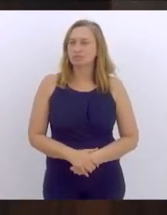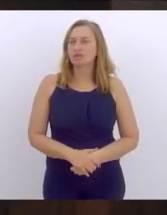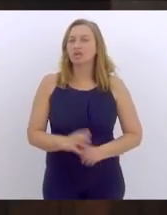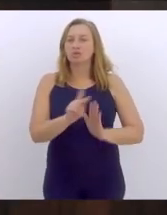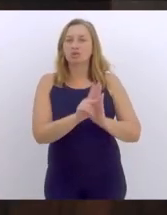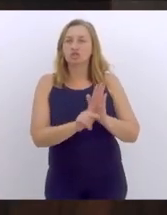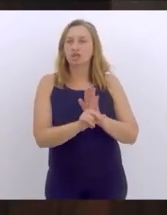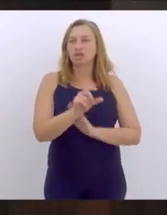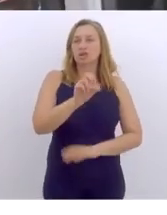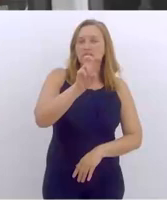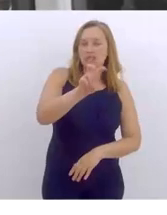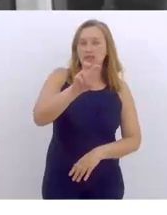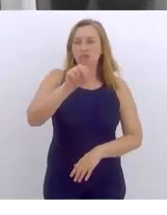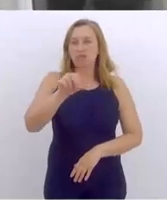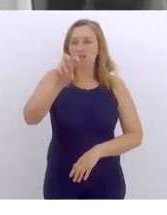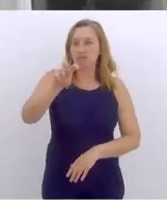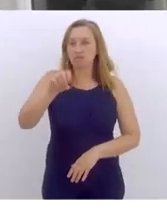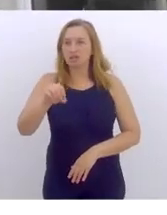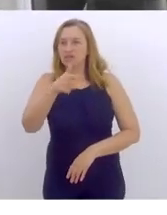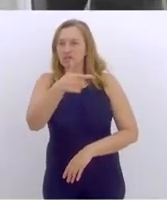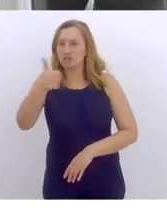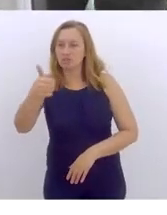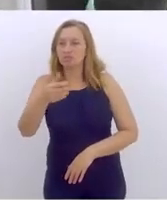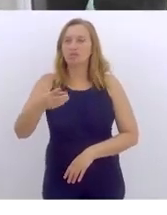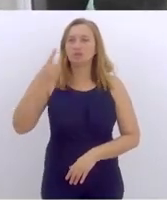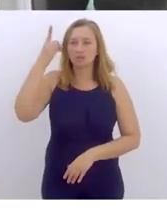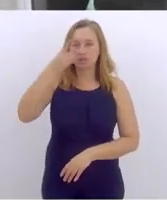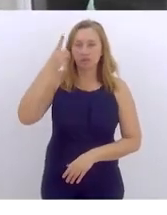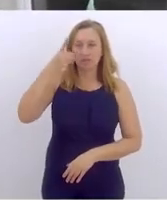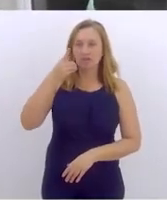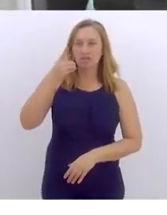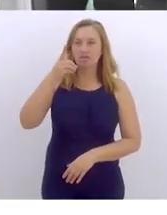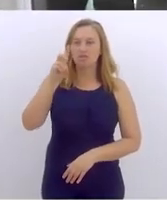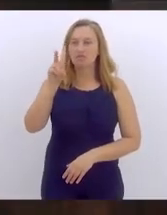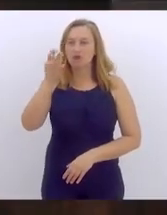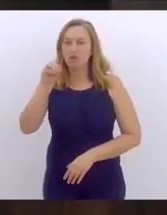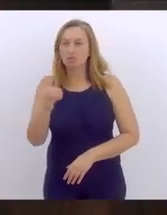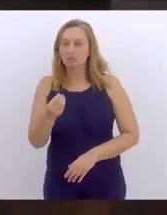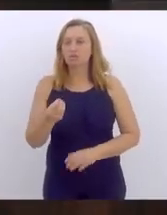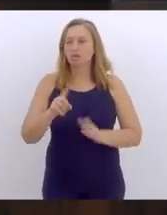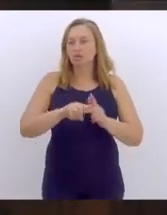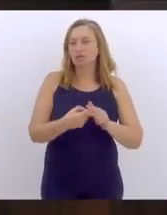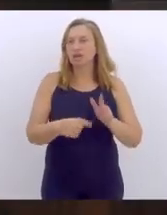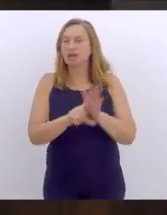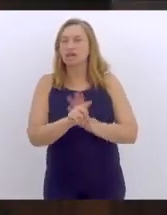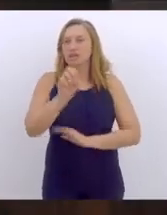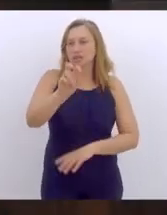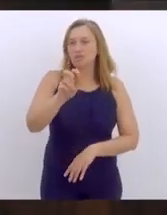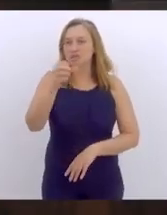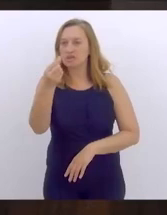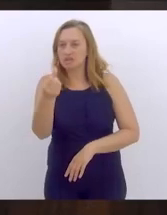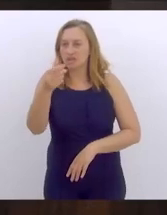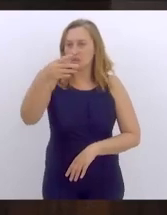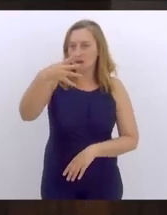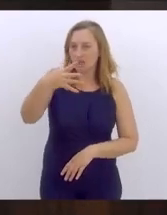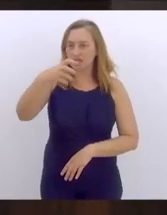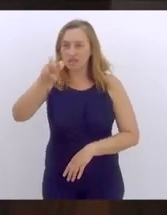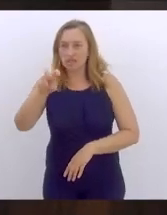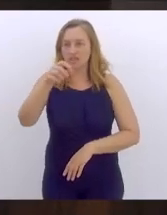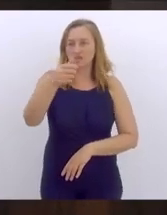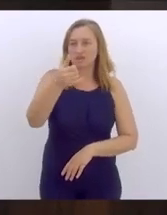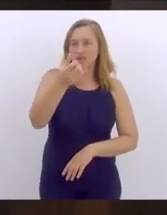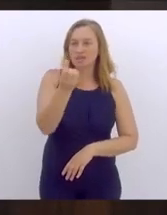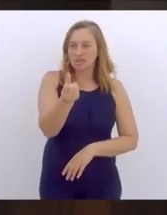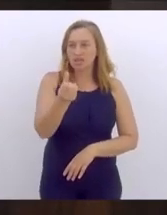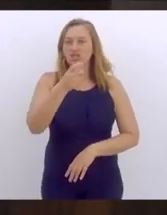Projeto de lei 5050 de 21, de autoria do deputado Valdo Ceasa, que altera a lei 5.645 de 6 de janeiro de